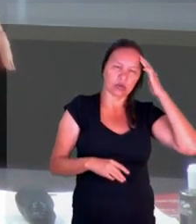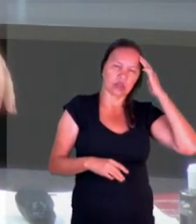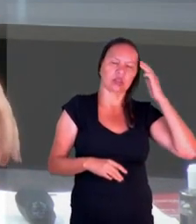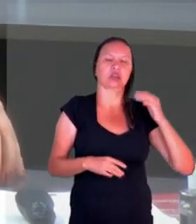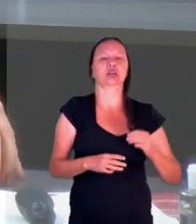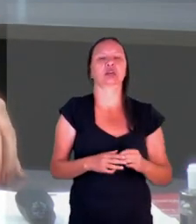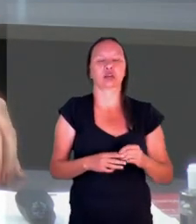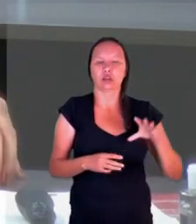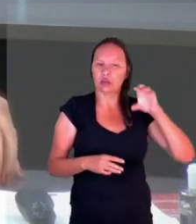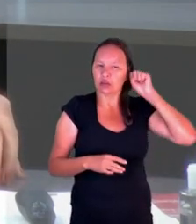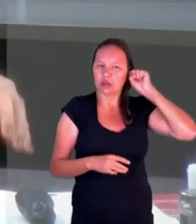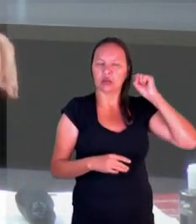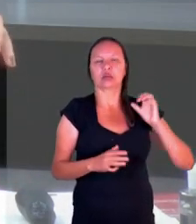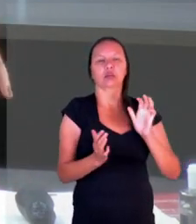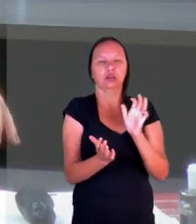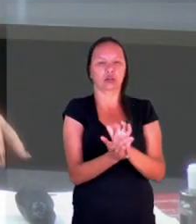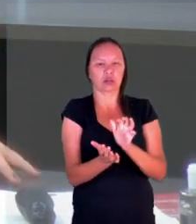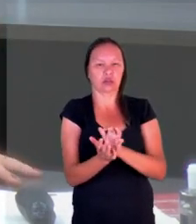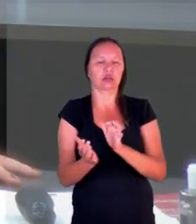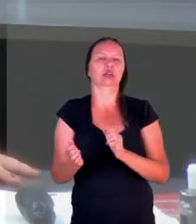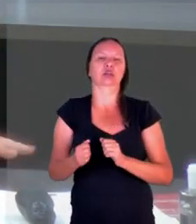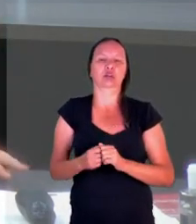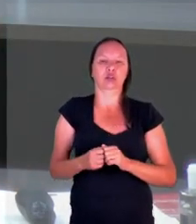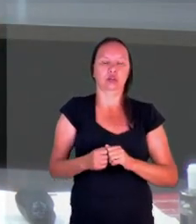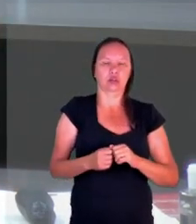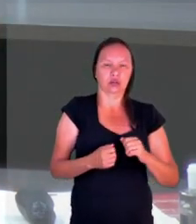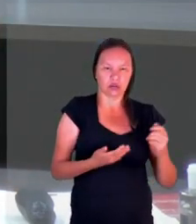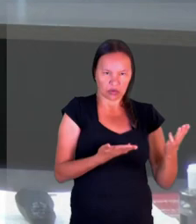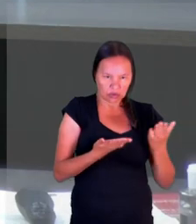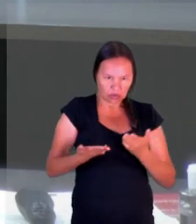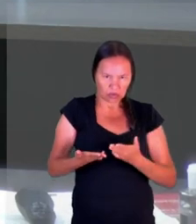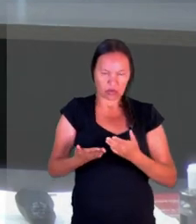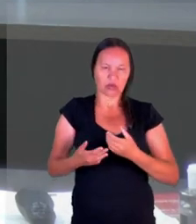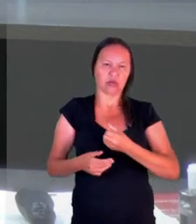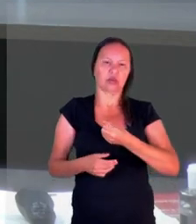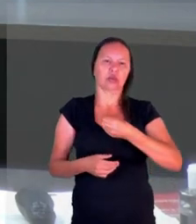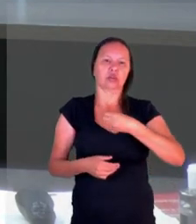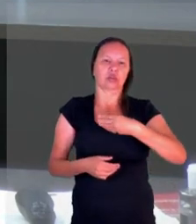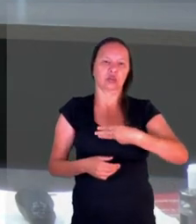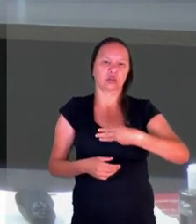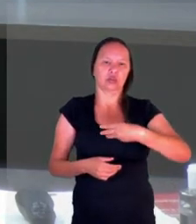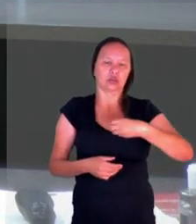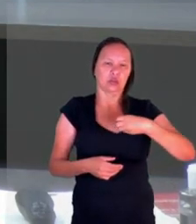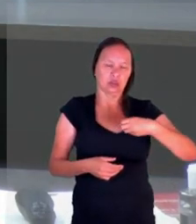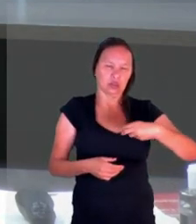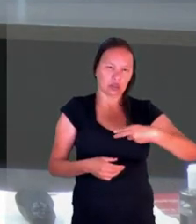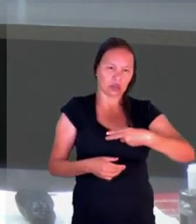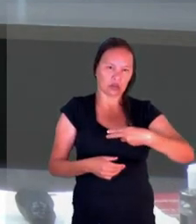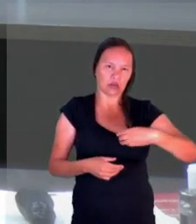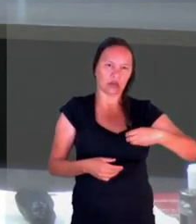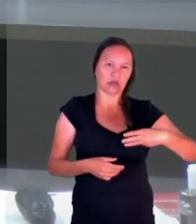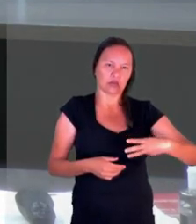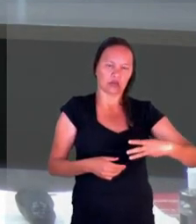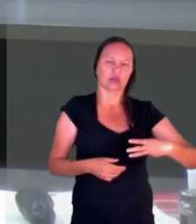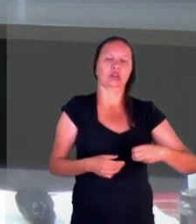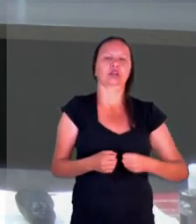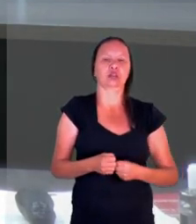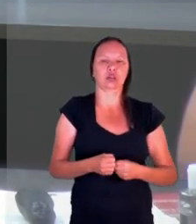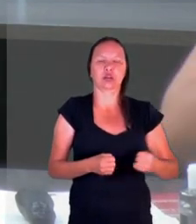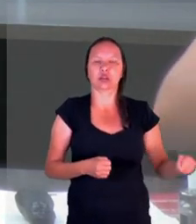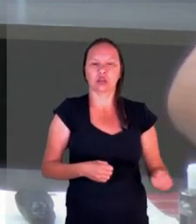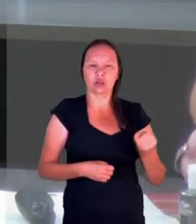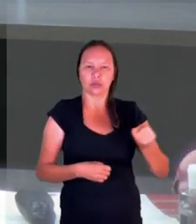das escutas dessas comunidades inclusive atendendo a resolução 230 do cnmp nós temos a possibilidade de